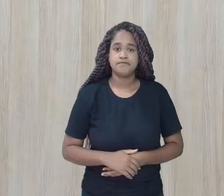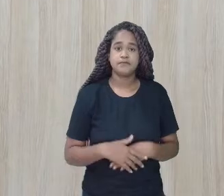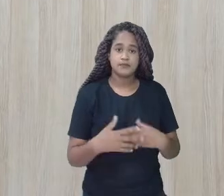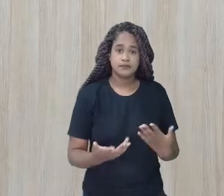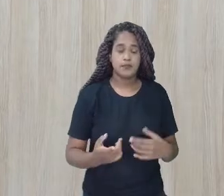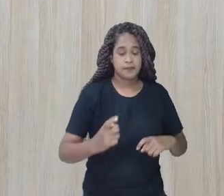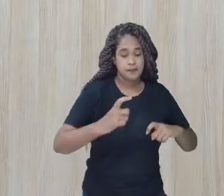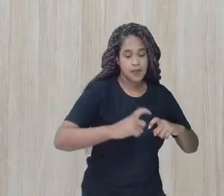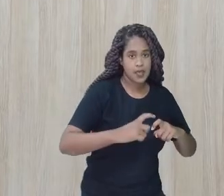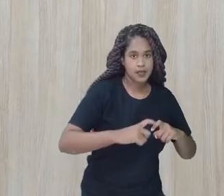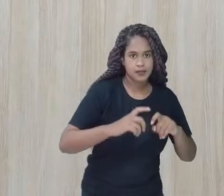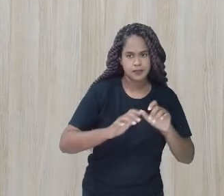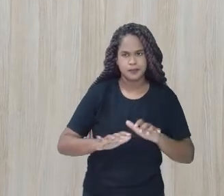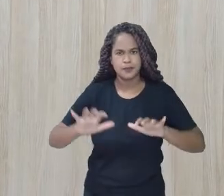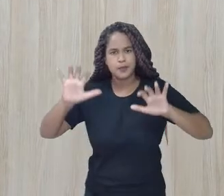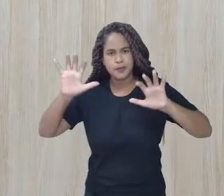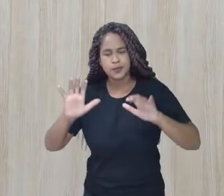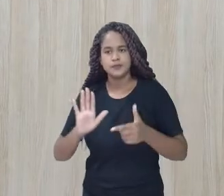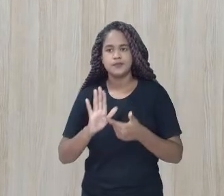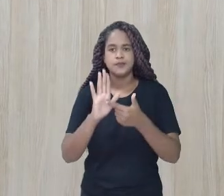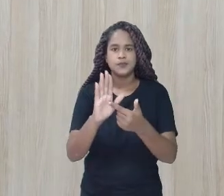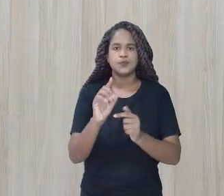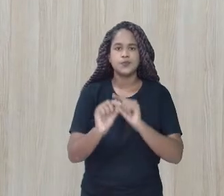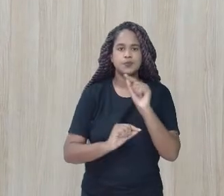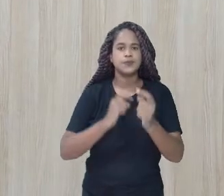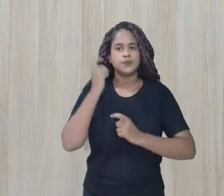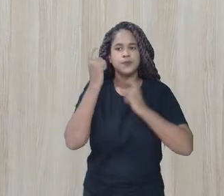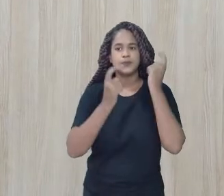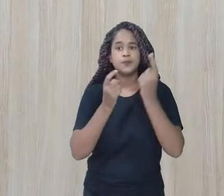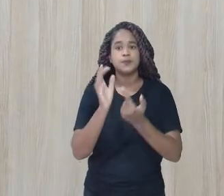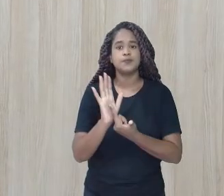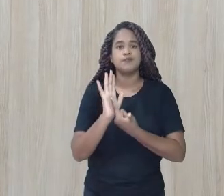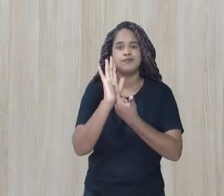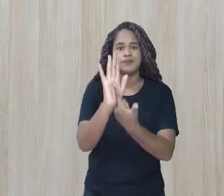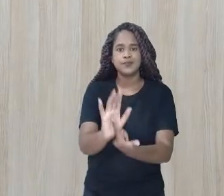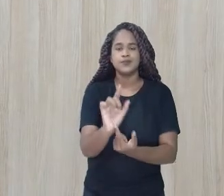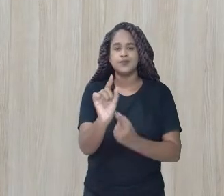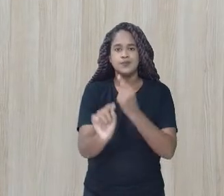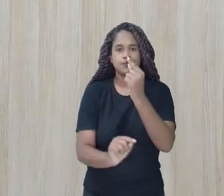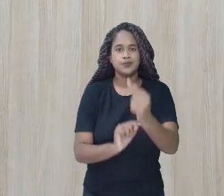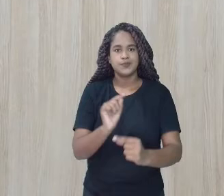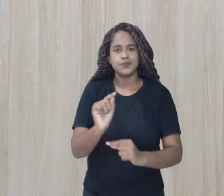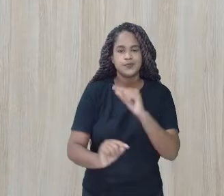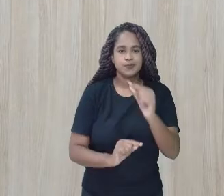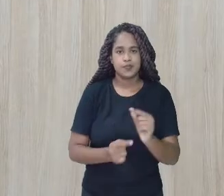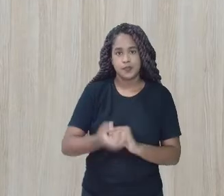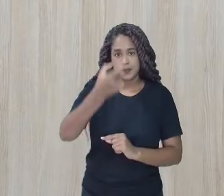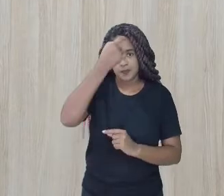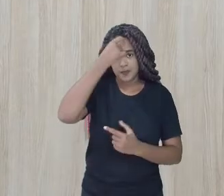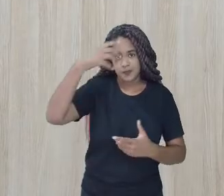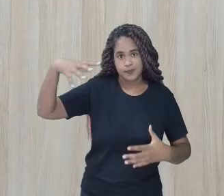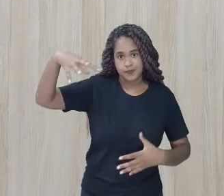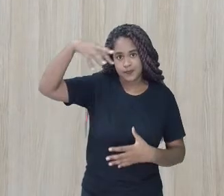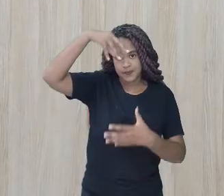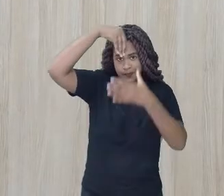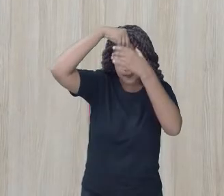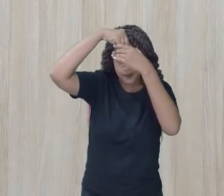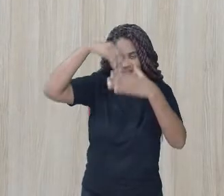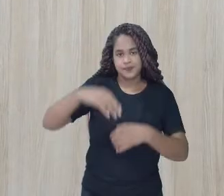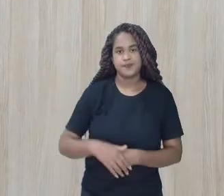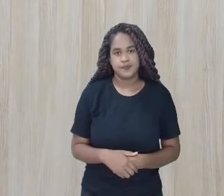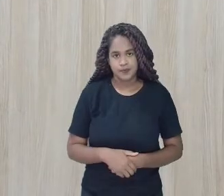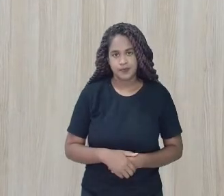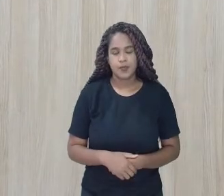e o Monstro é essa narrativa que se preocupa muito com a psique humana, com o que esse